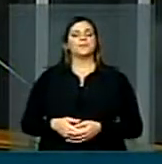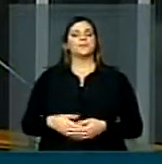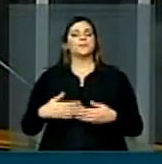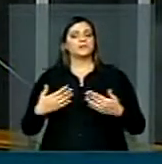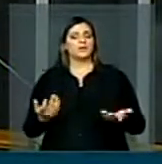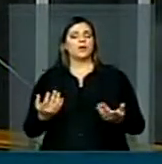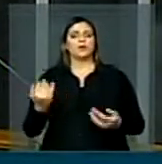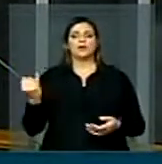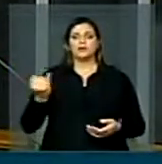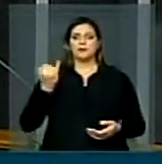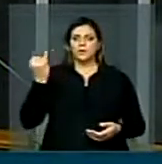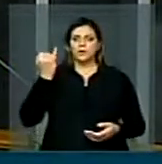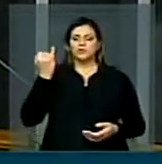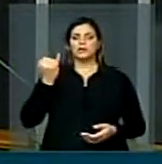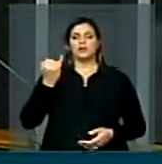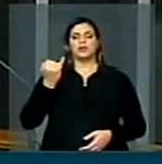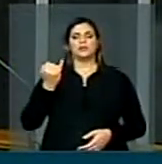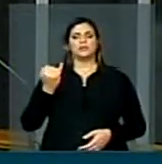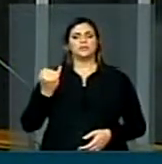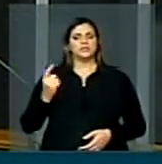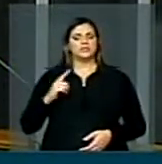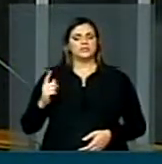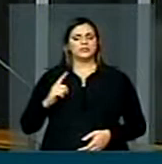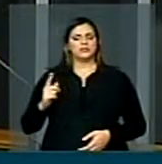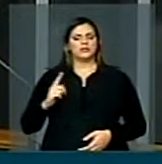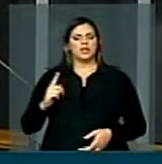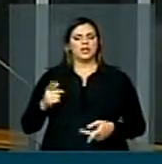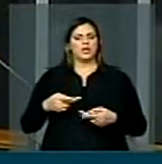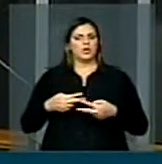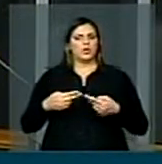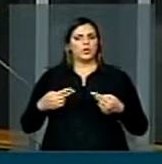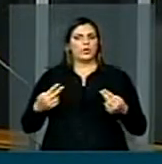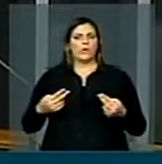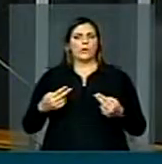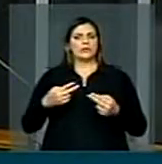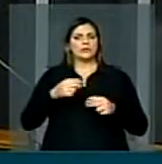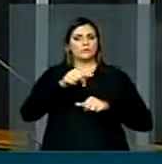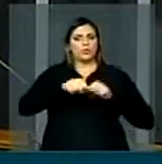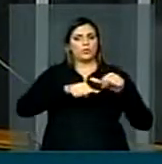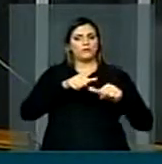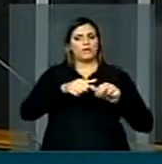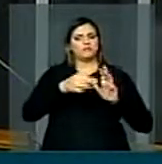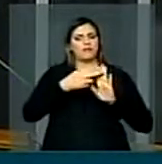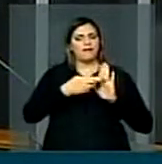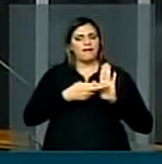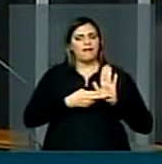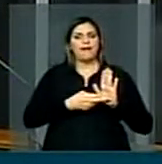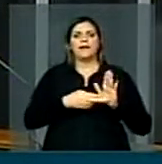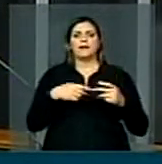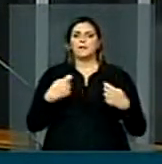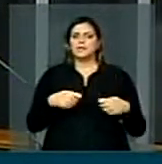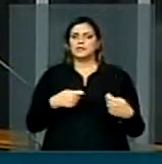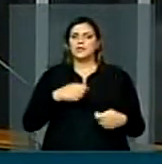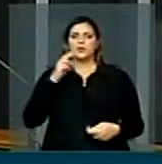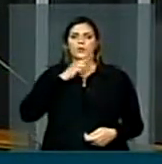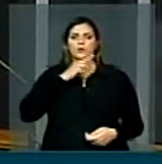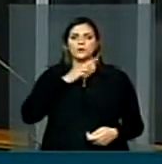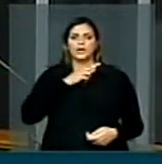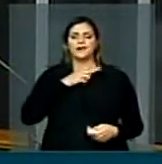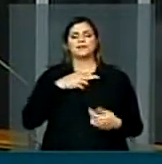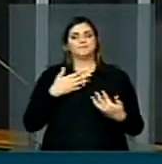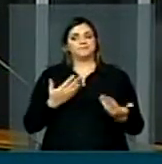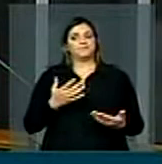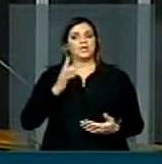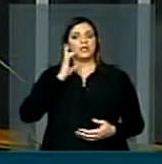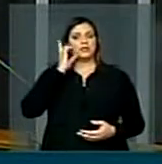presidente, oportunas e propícias as modificações legais que certamente a Frente Parlamentar